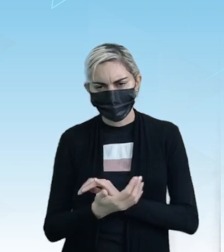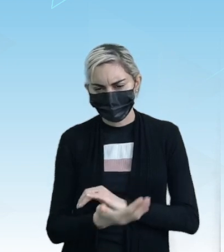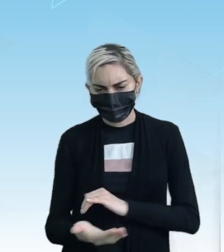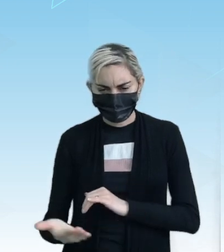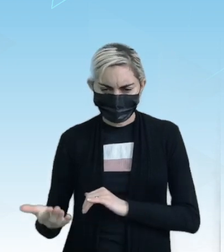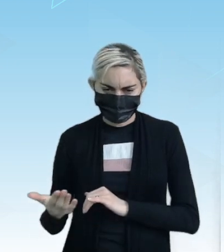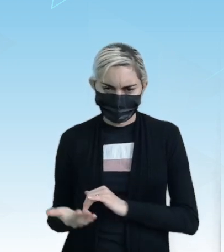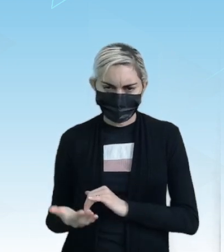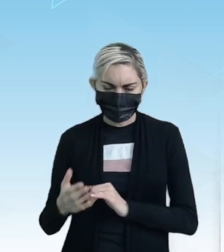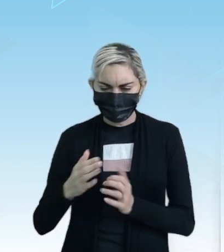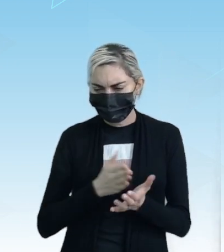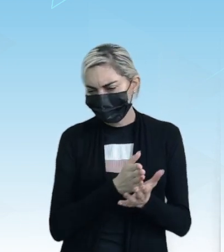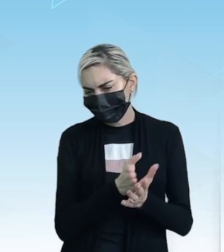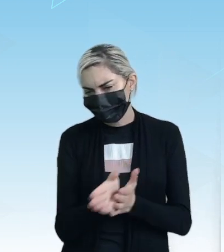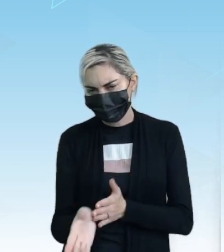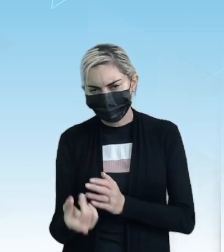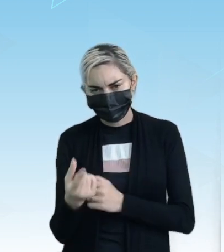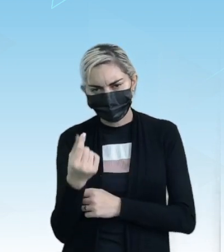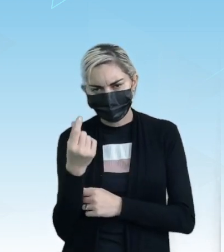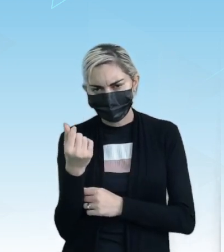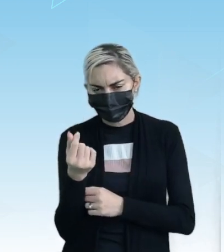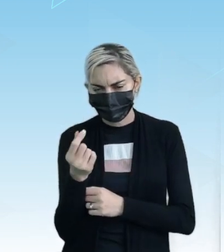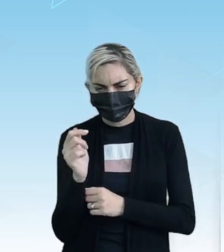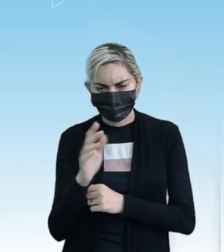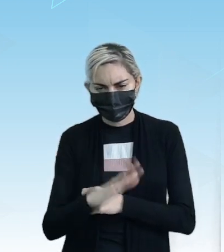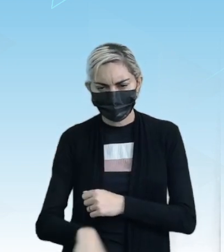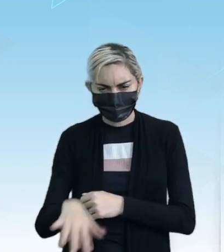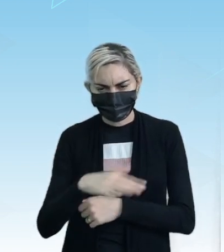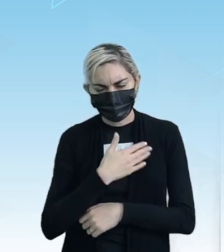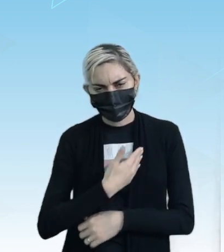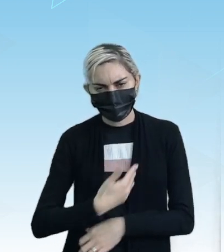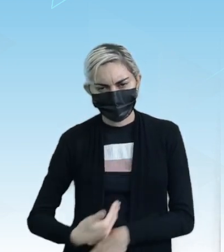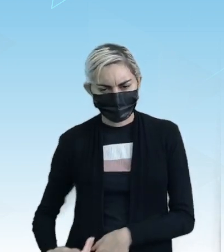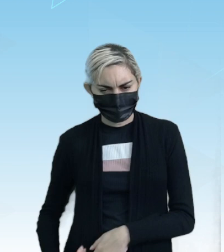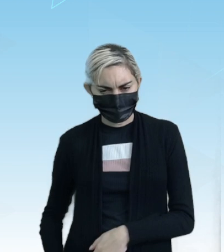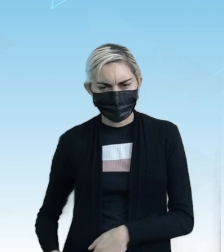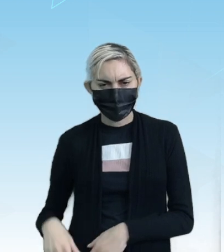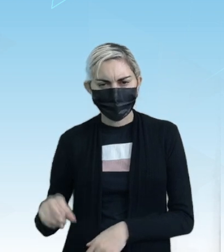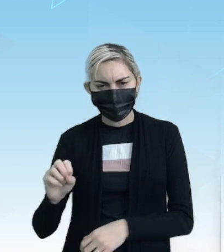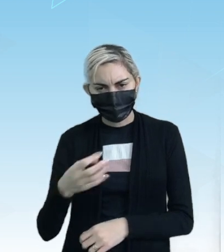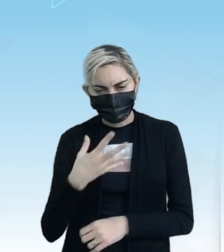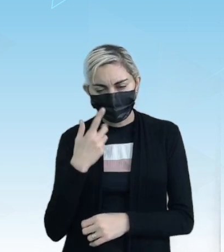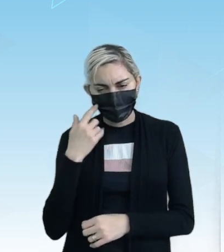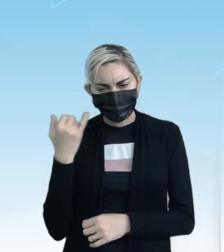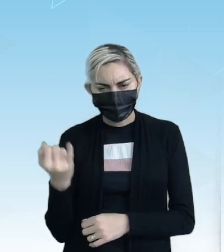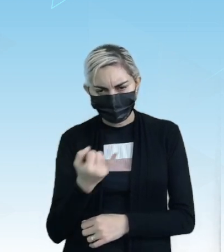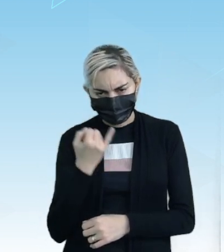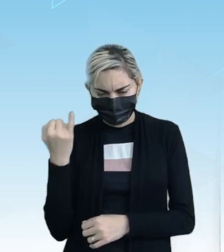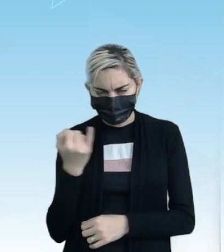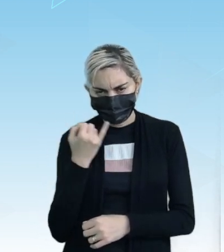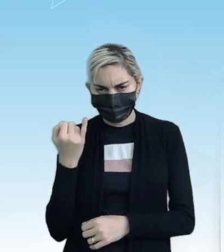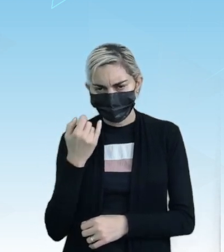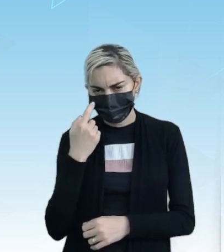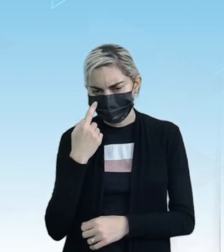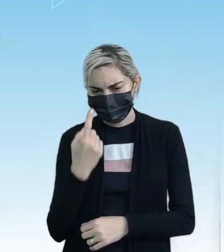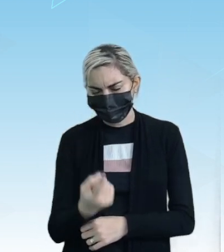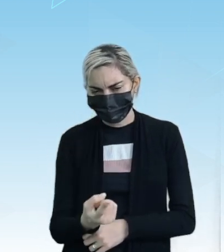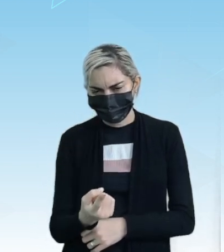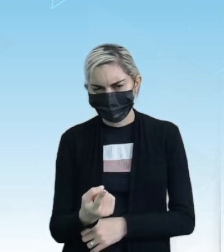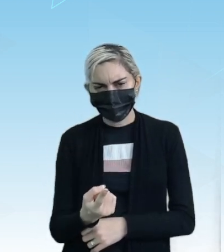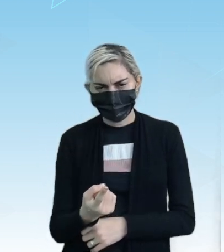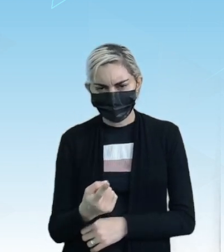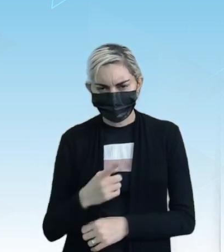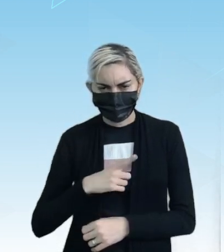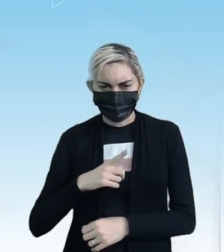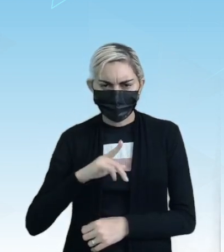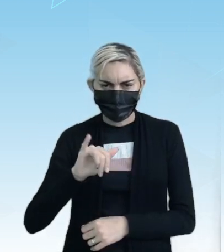de desviar o dinheiro público. Então, a calça é nova. Então, é importante. Olha só a pista. Tá